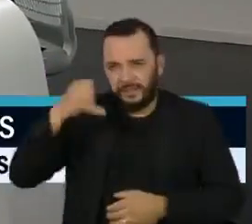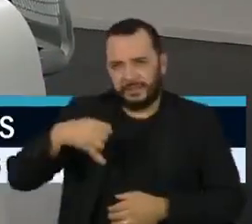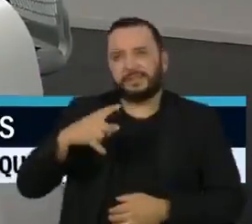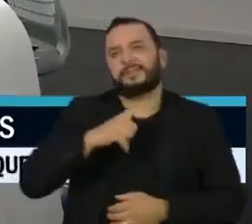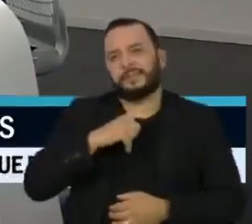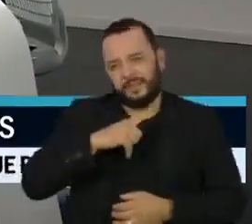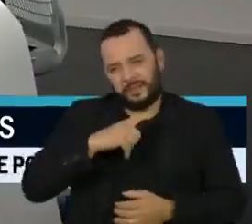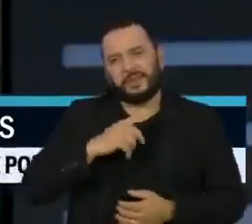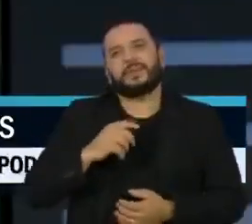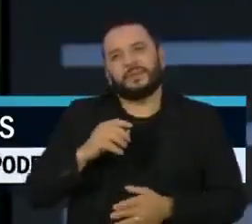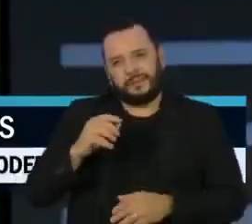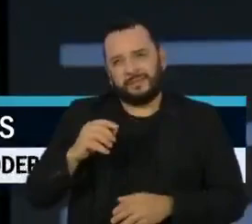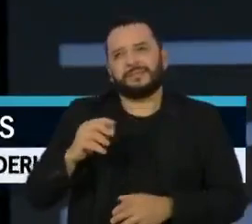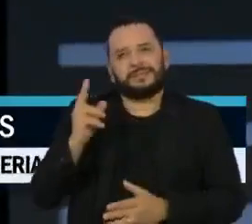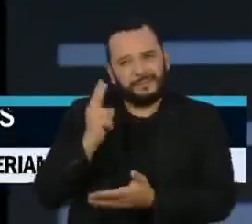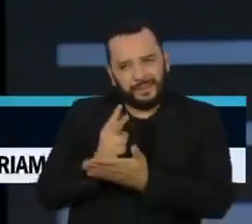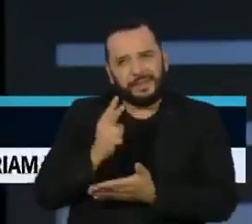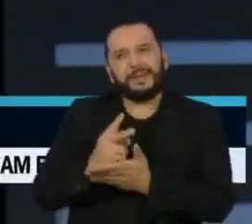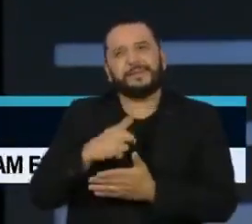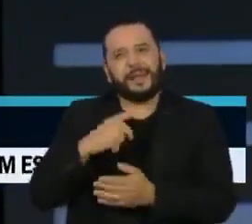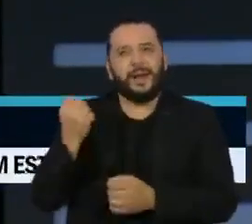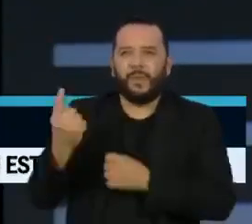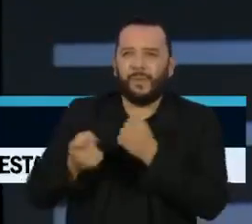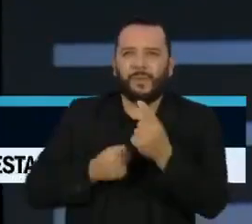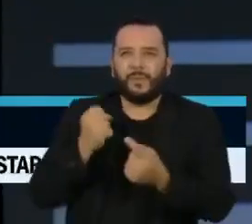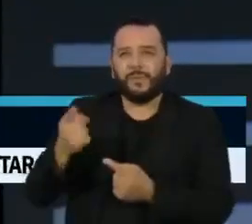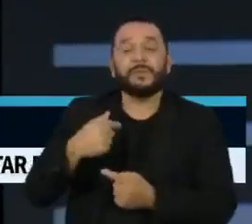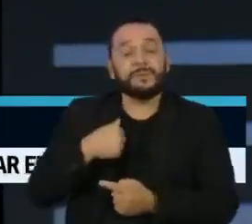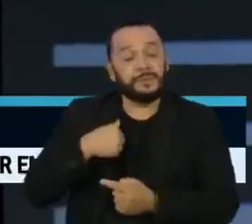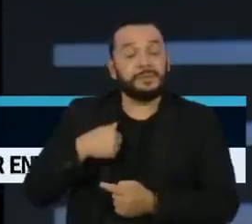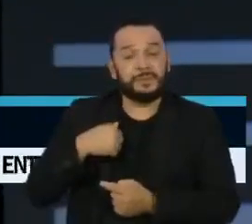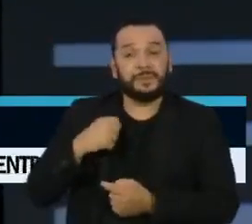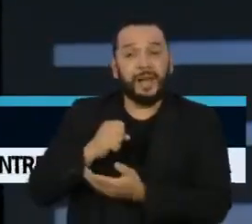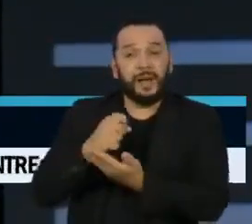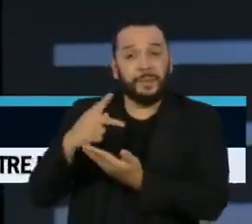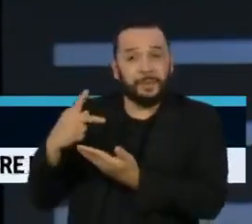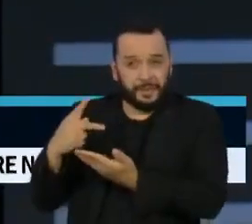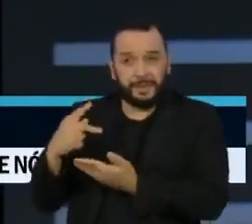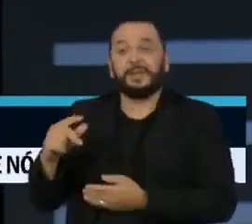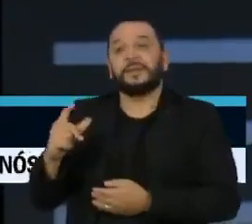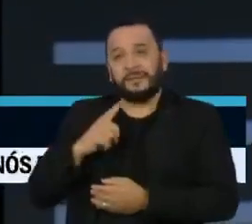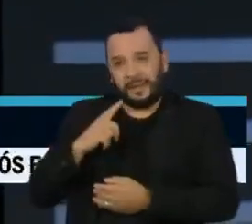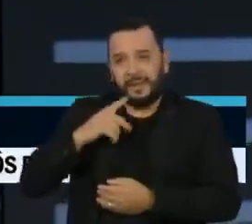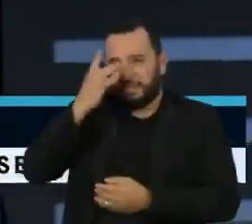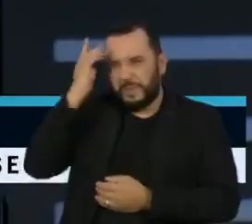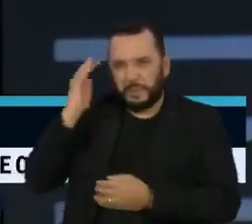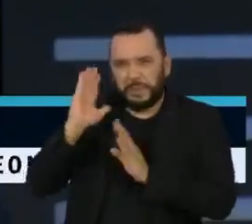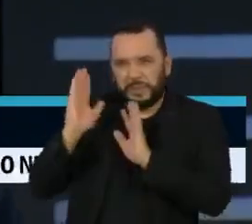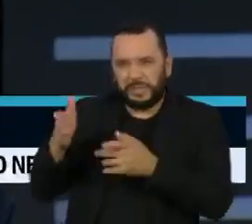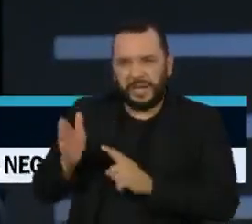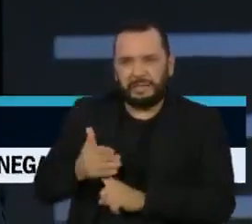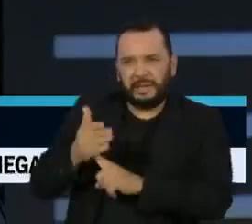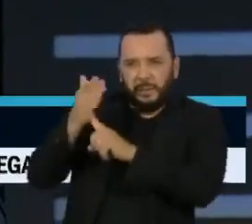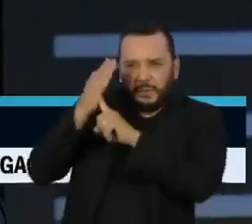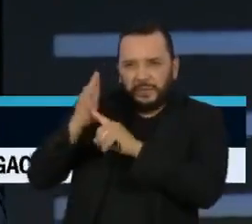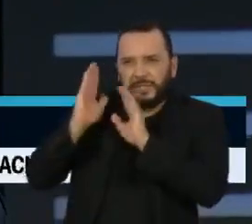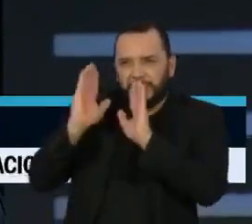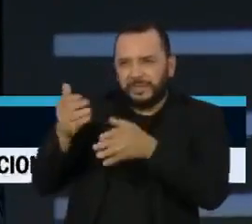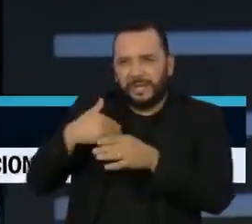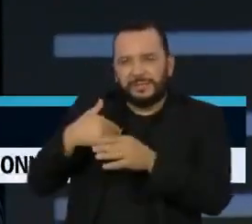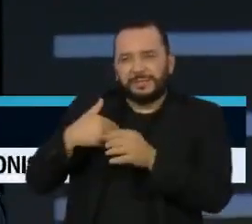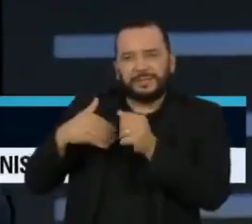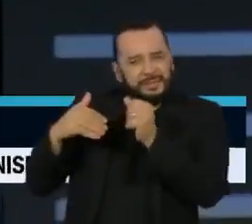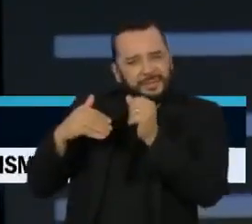brechas e os aplicativos, alguns, são muito sofisticados. Então, tem as pessoas que construíram esses aplicativos com muitos níveis